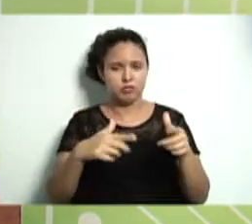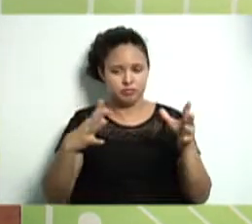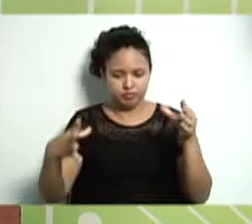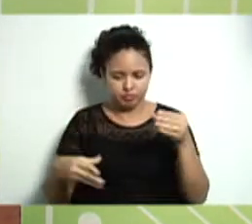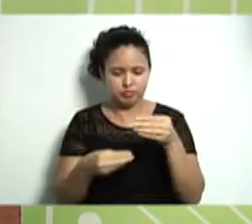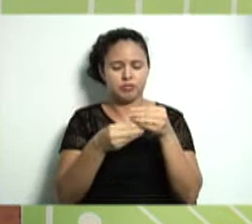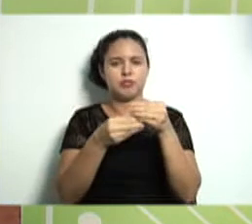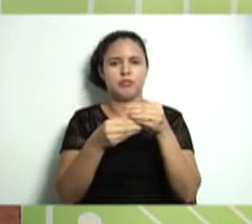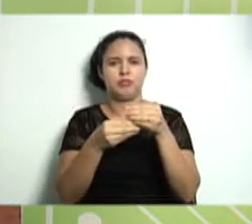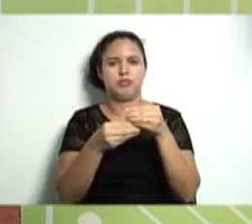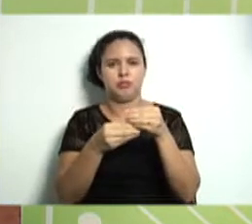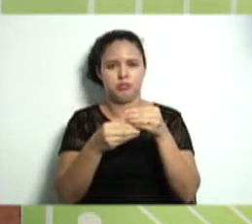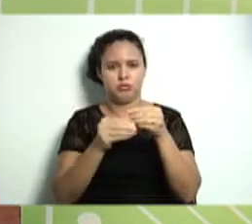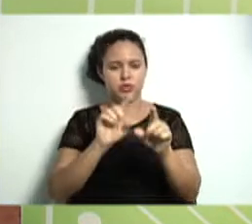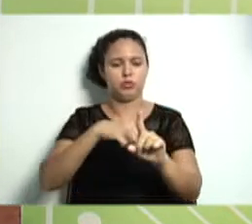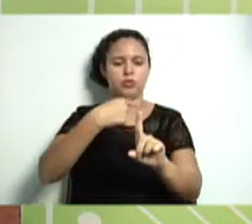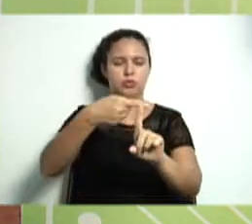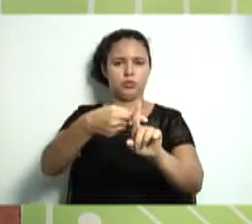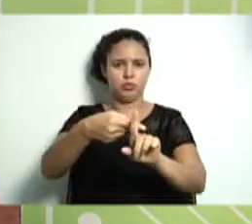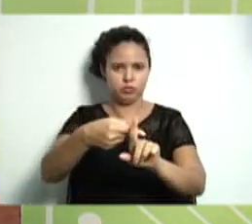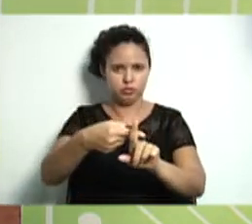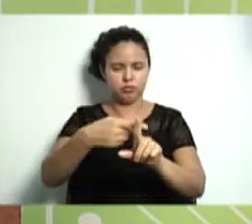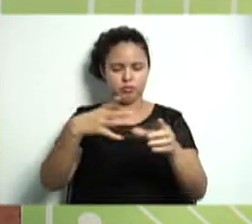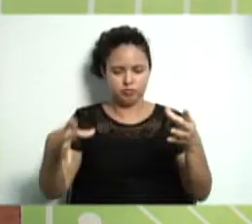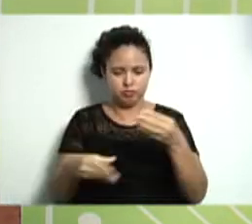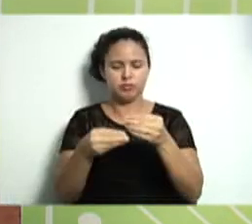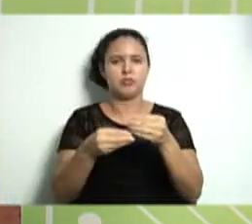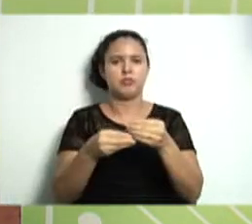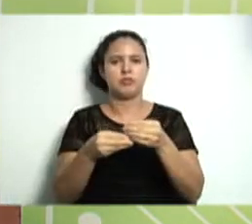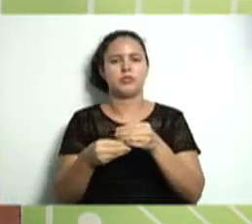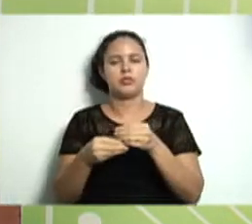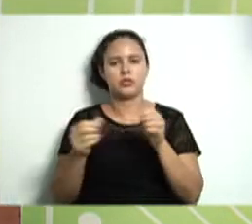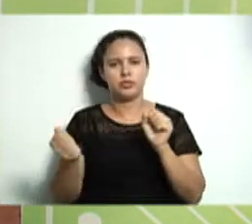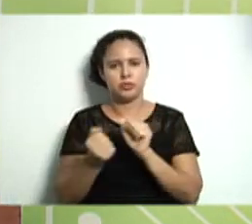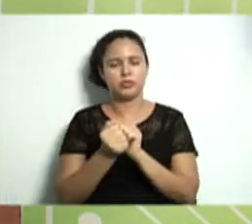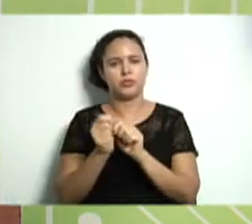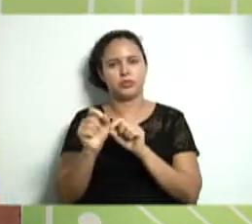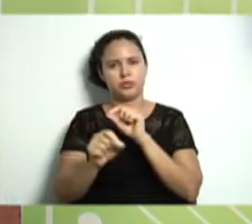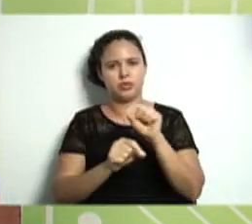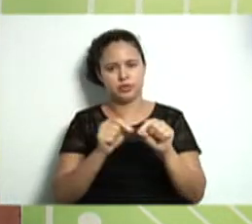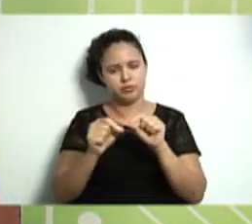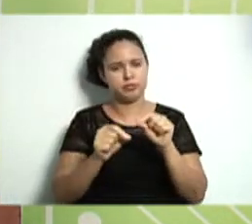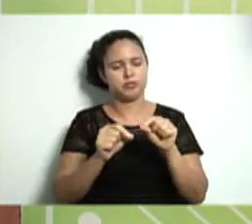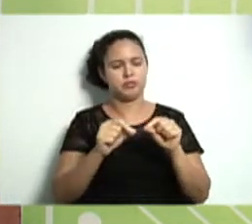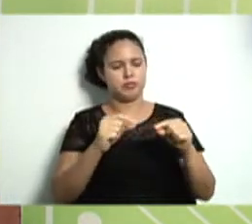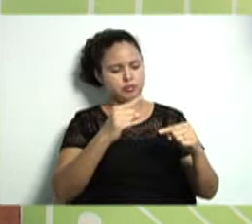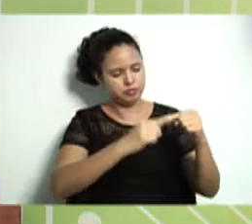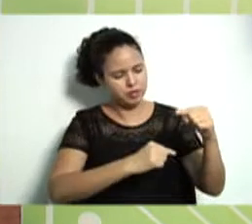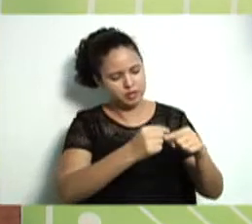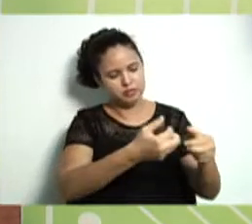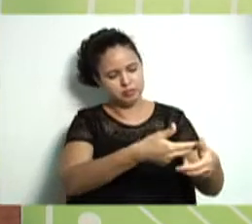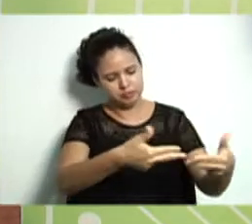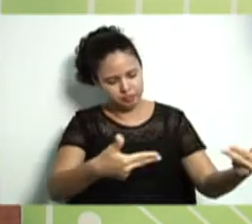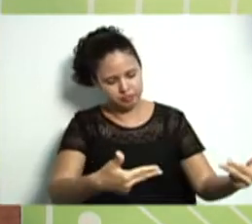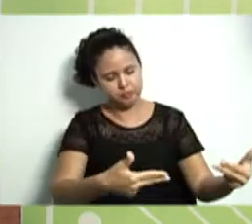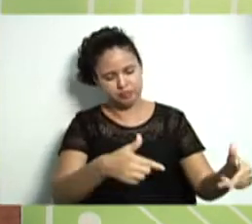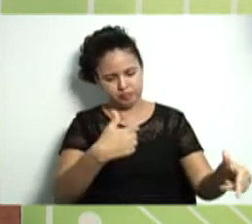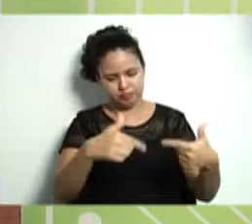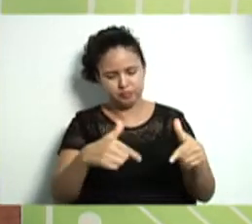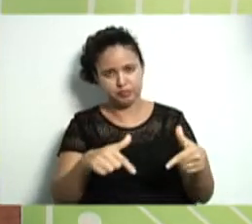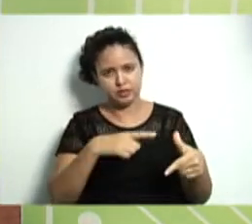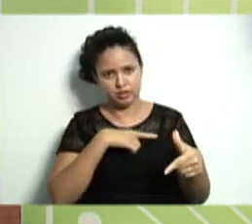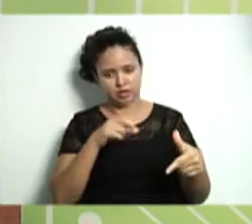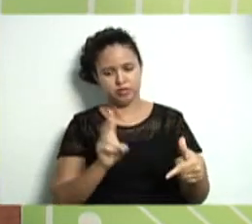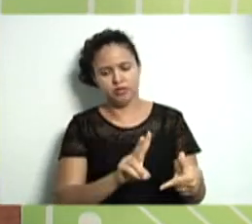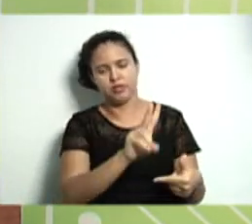agrega, o trabalho soma, o trabalho contribui para que o bem e o serviço tenha valor e que esse